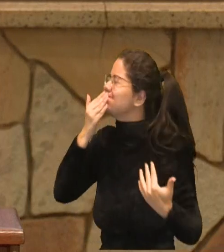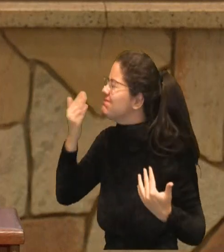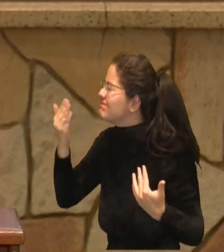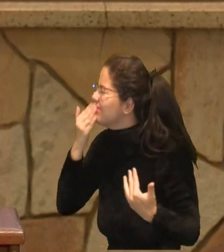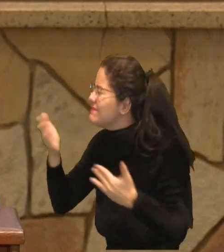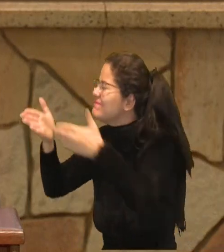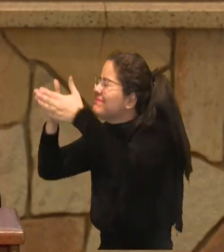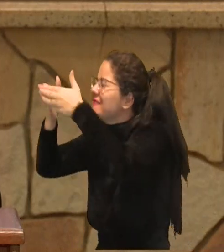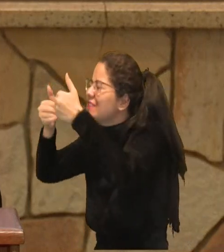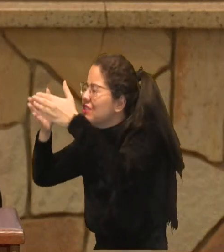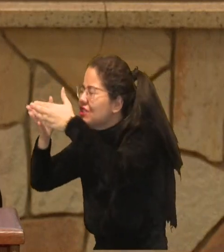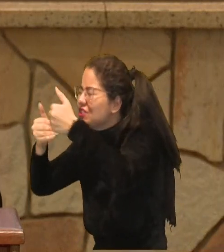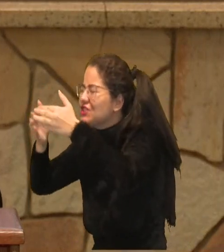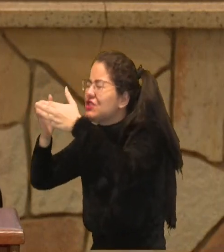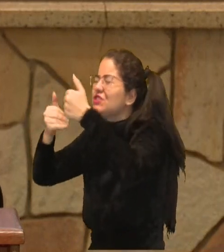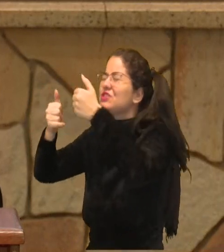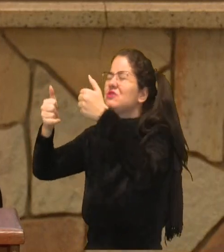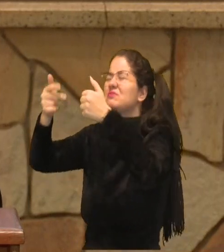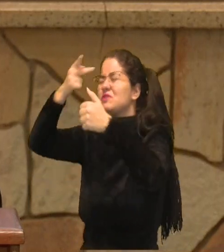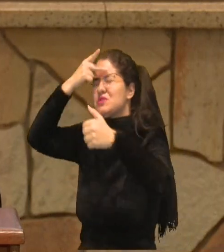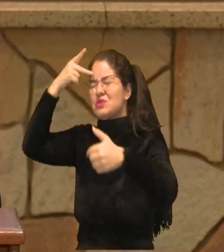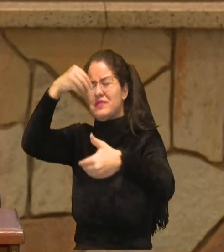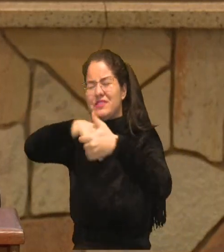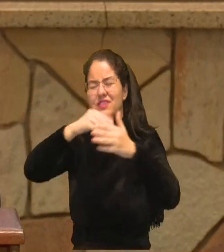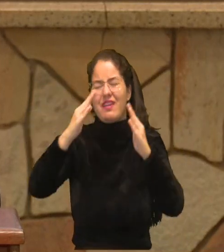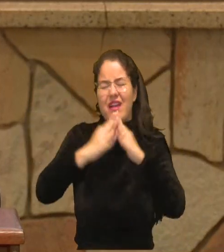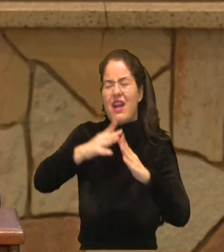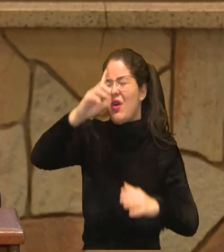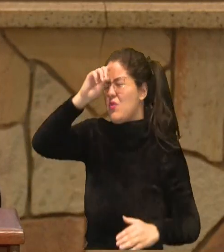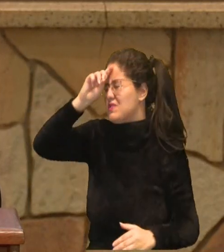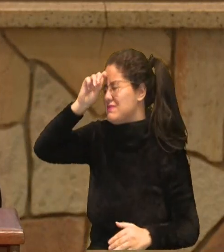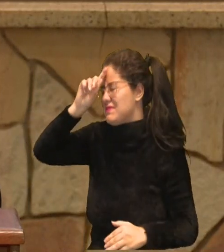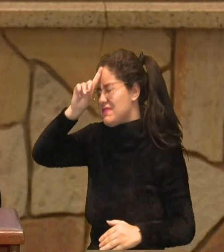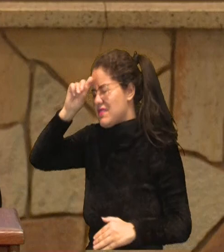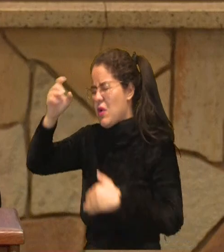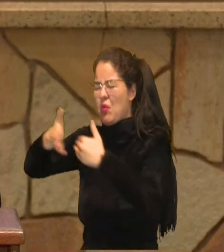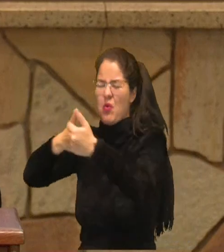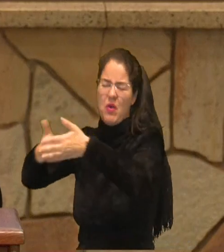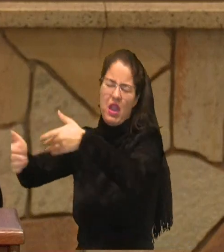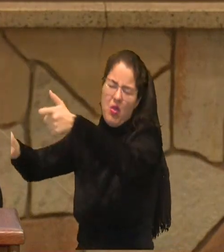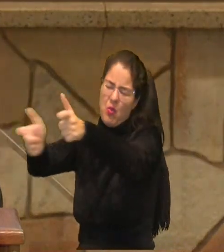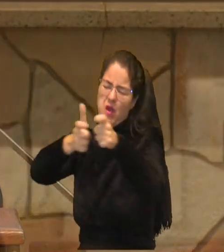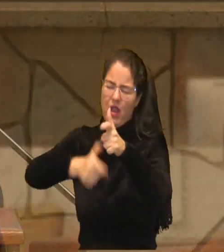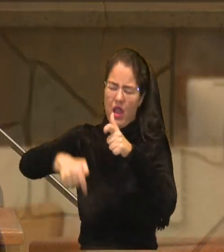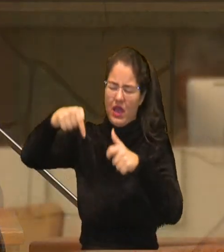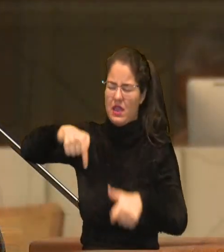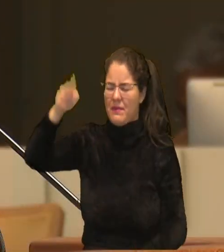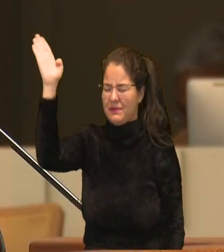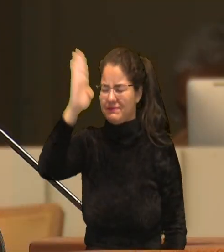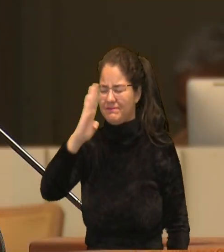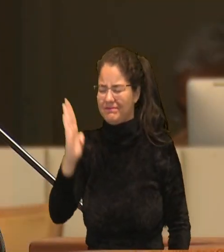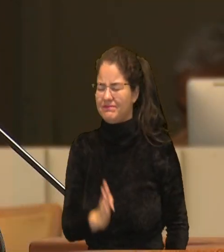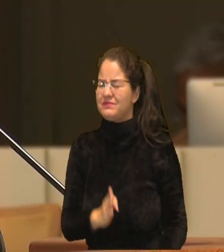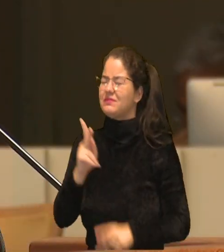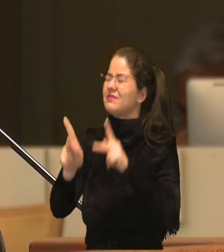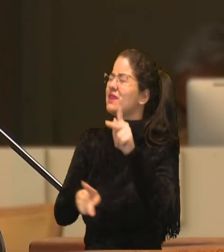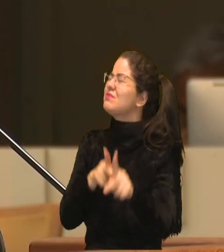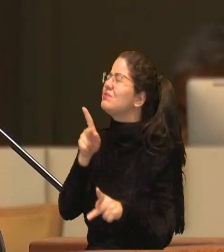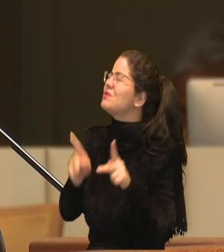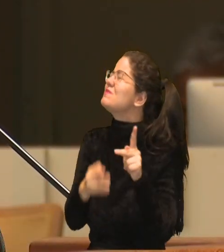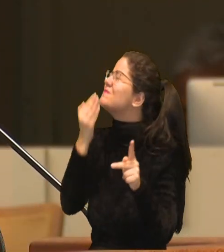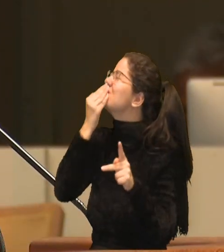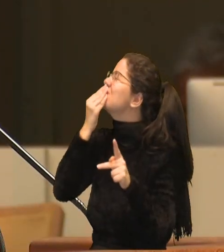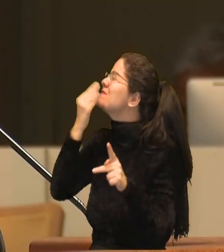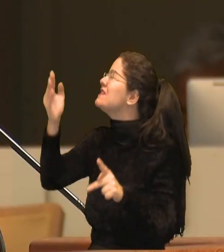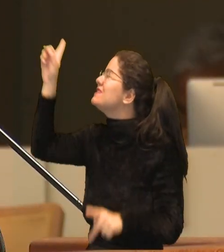casa, Senhor, em hospitais, ó Pai, em qualquer lugar deste país, que clamam por uma resposta do